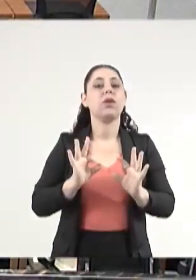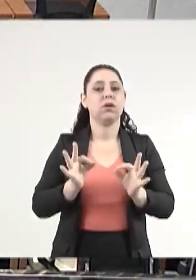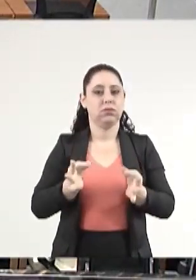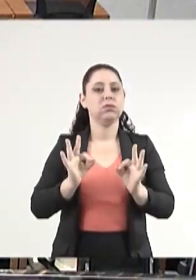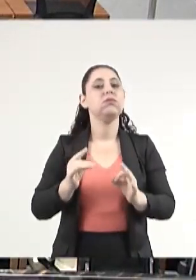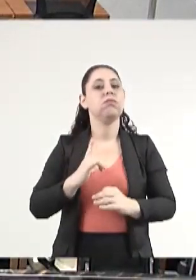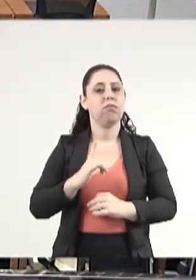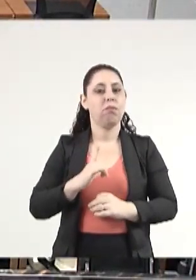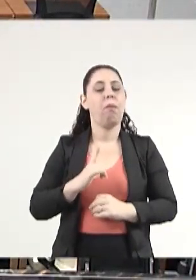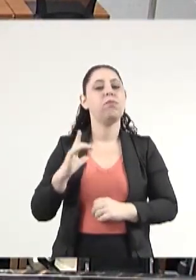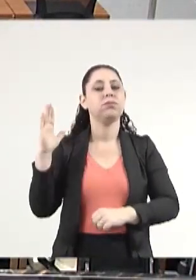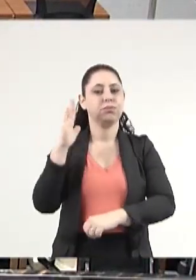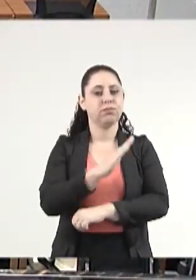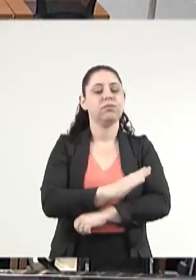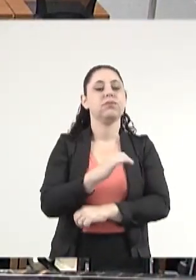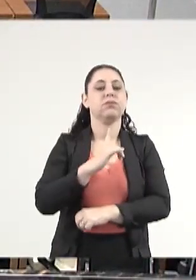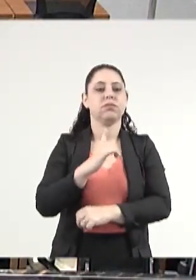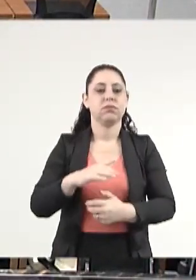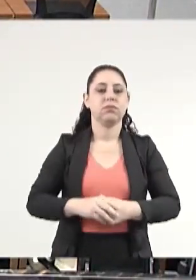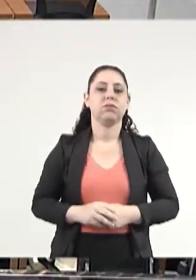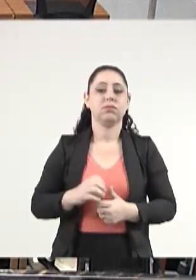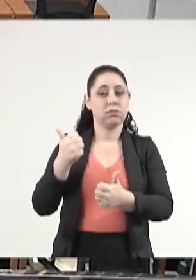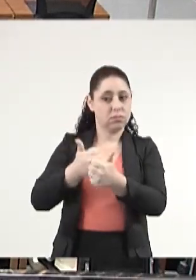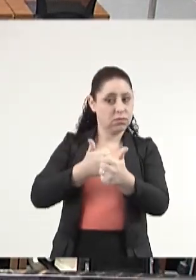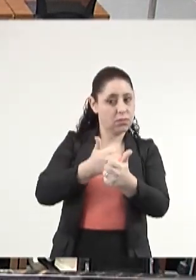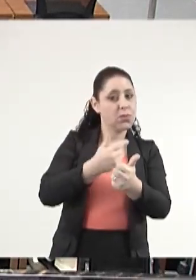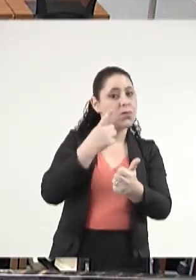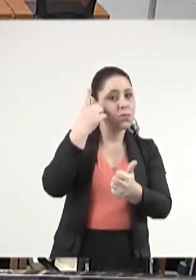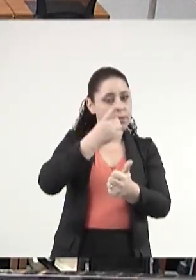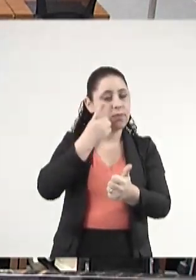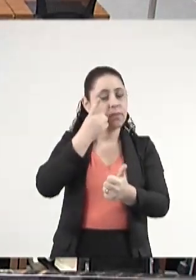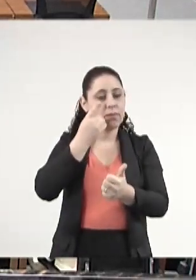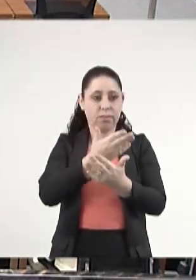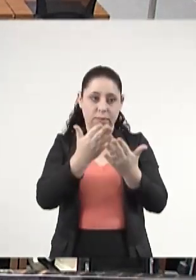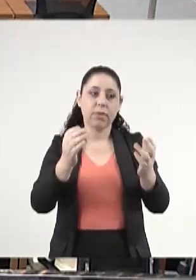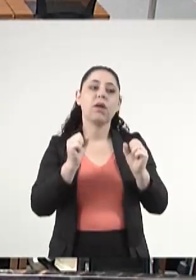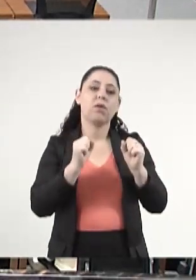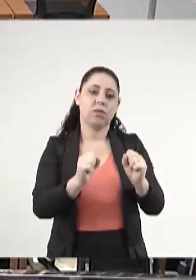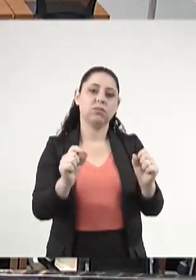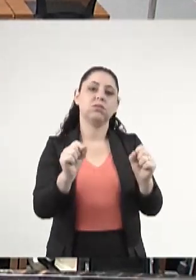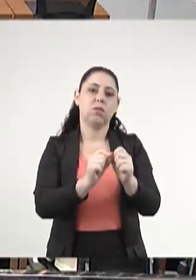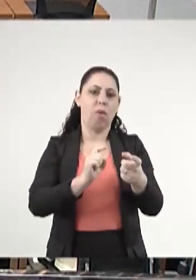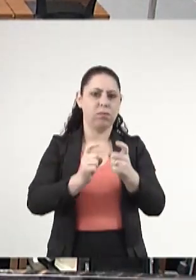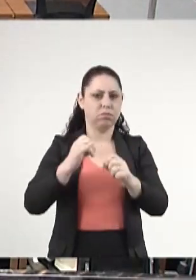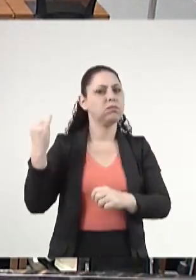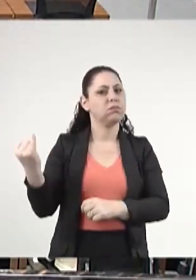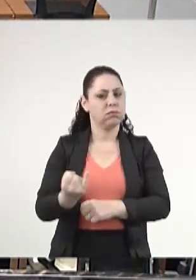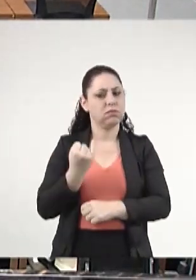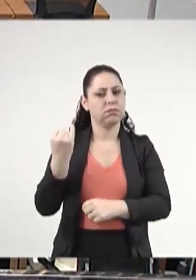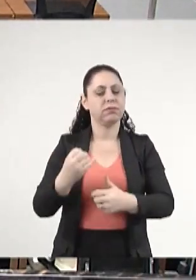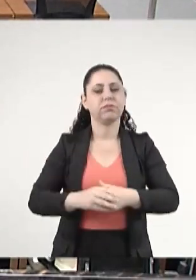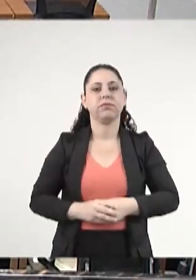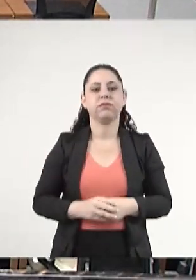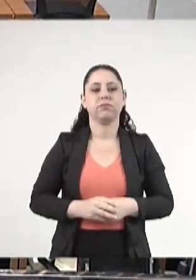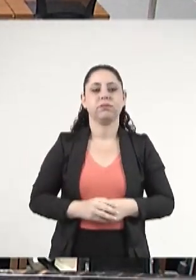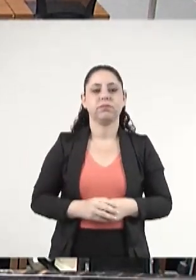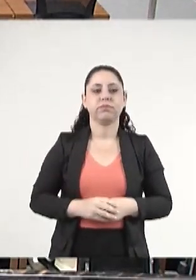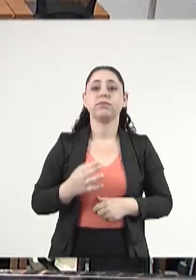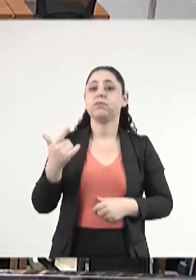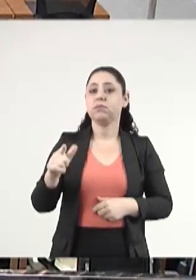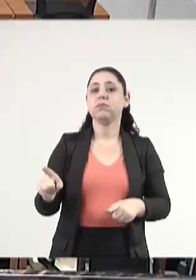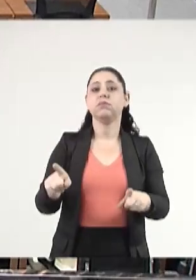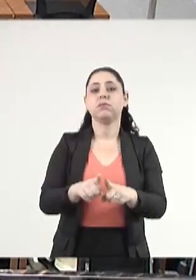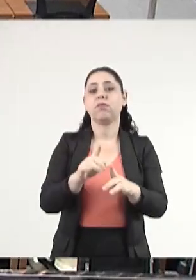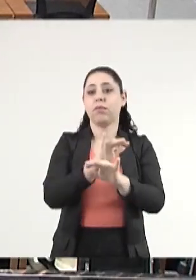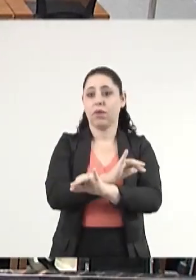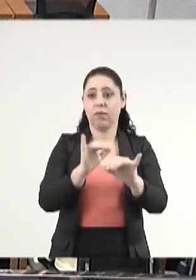certeza estaremos lá e reforço o convite aos deputados para que a gente possa fazer uma reunião muito produtiva. Queria mais uma